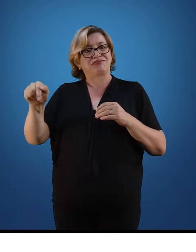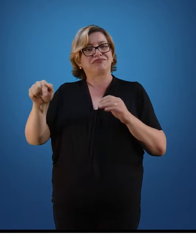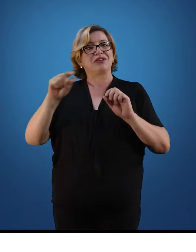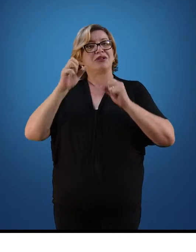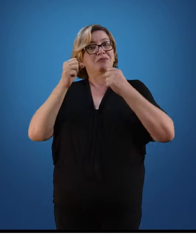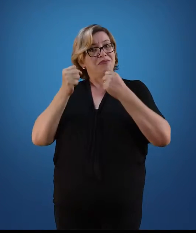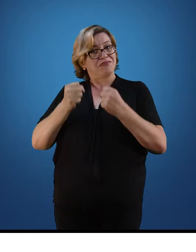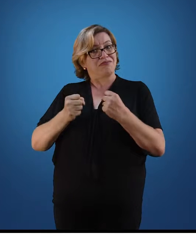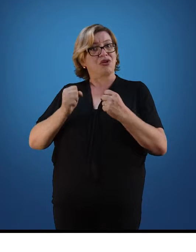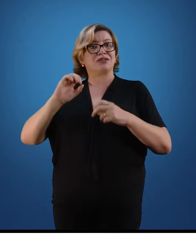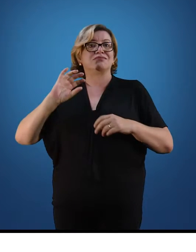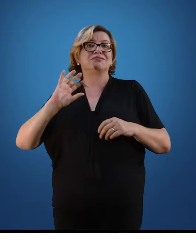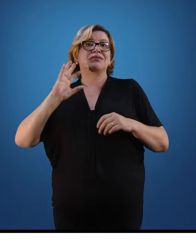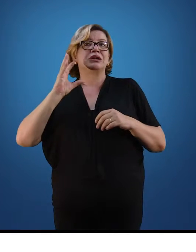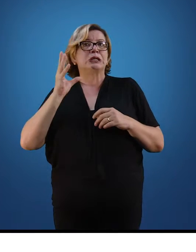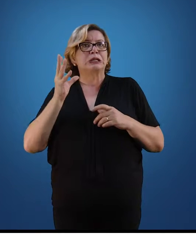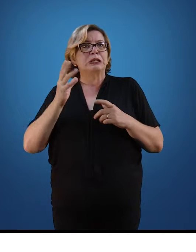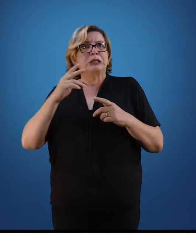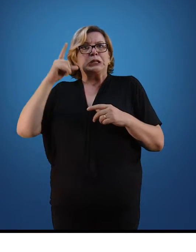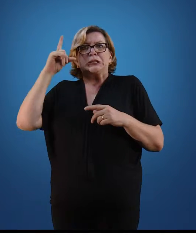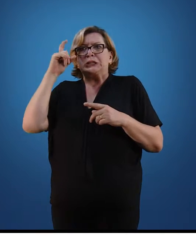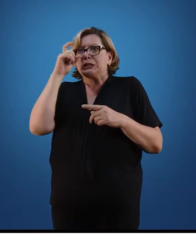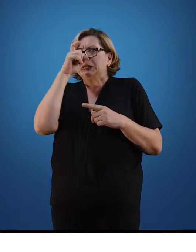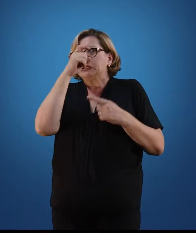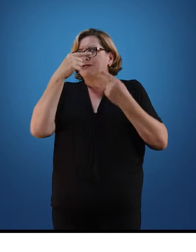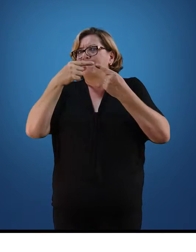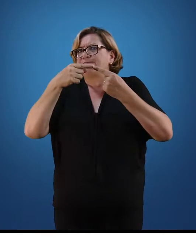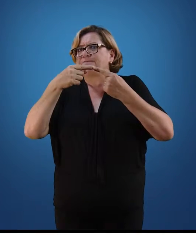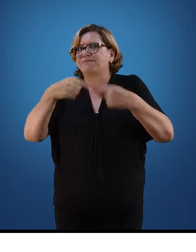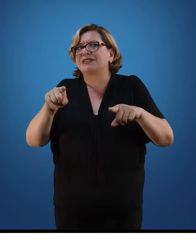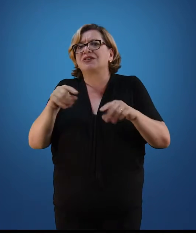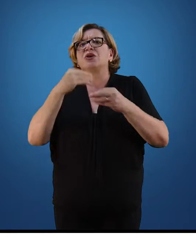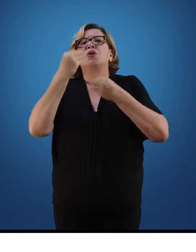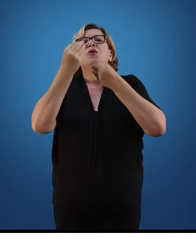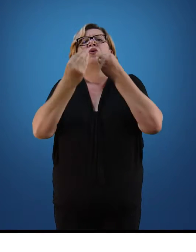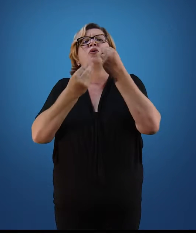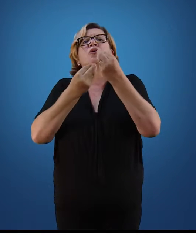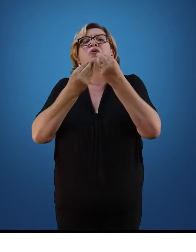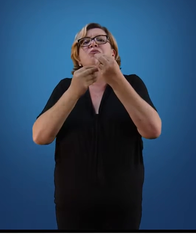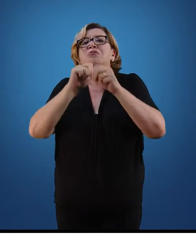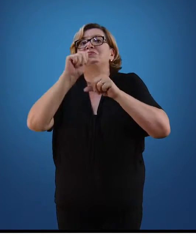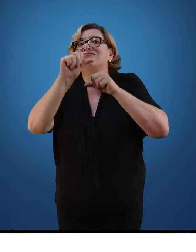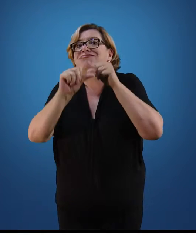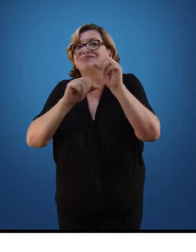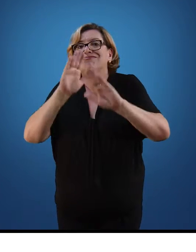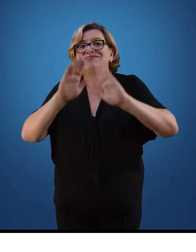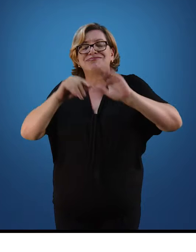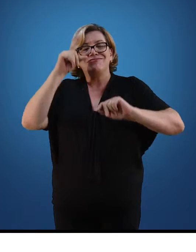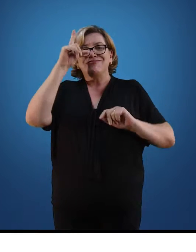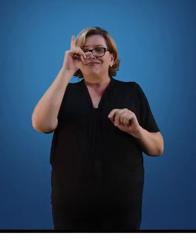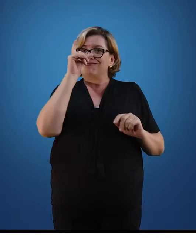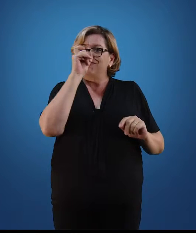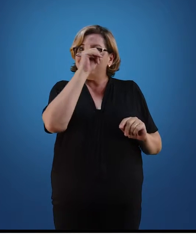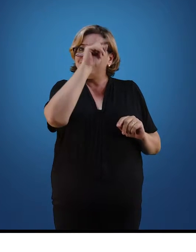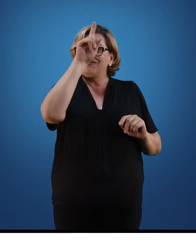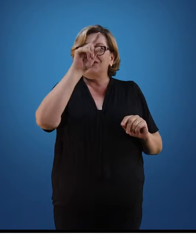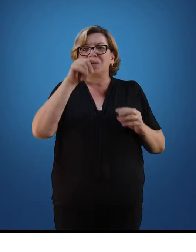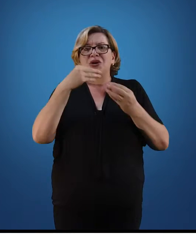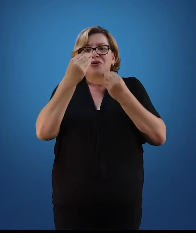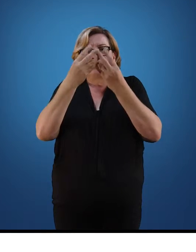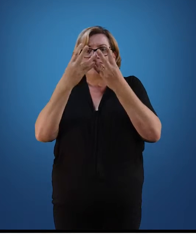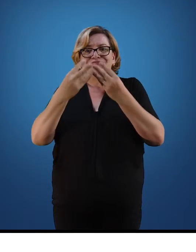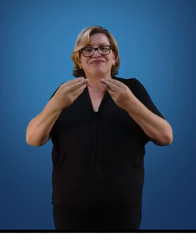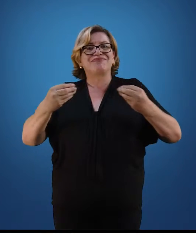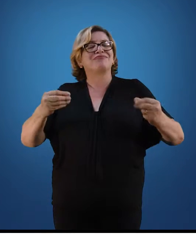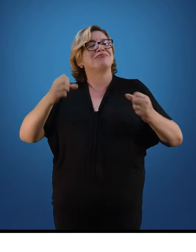podem acontecer resistências a mudanças. E de que maneira que essas resistências podem ser